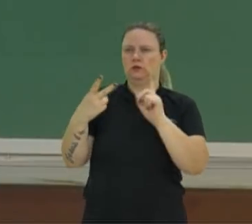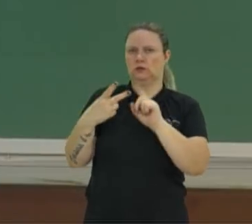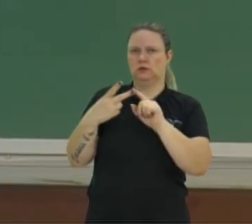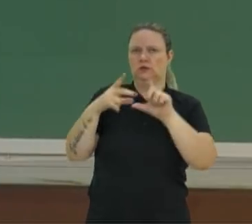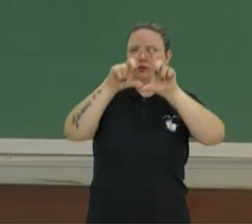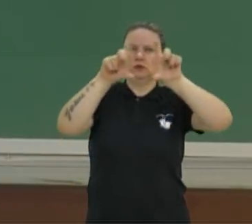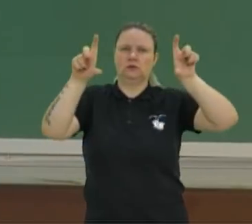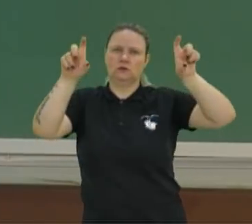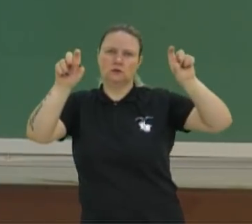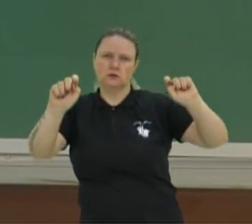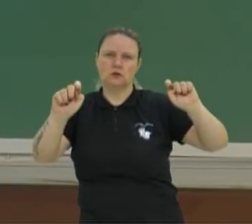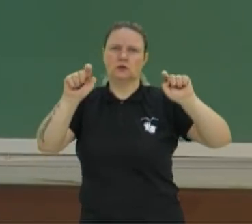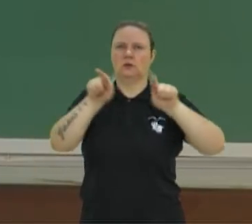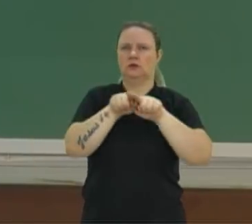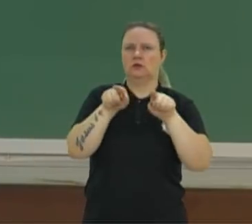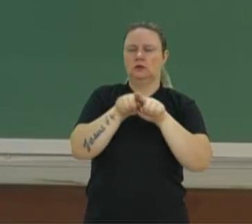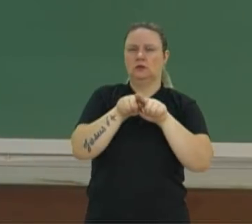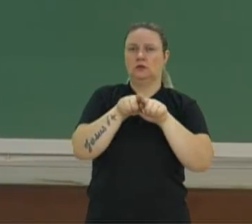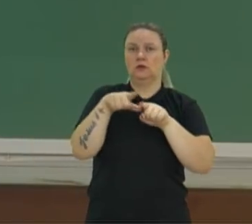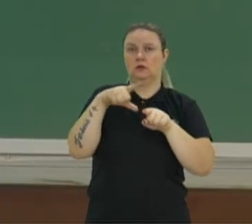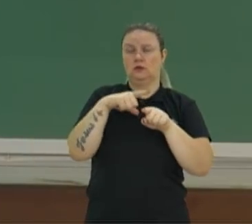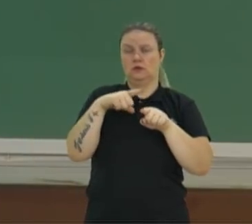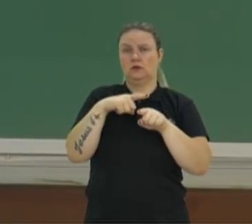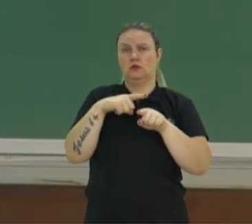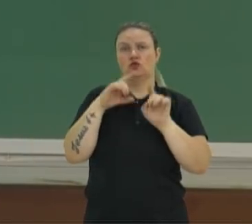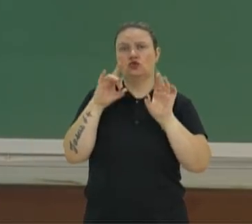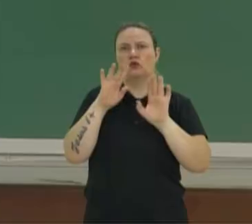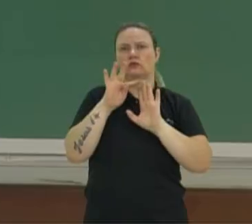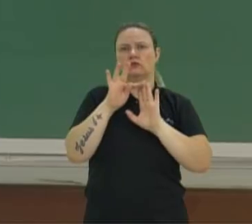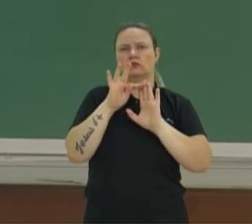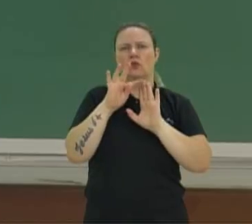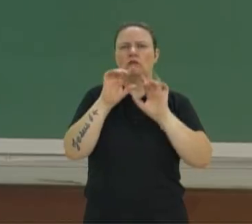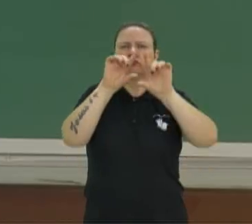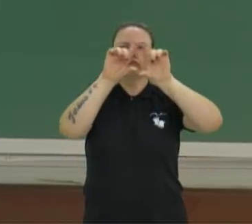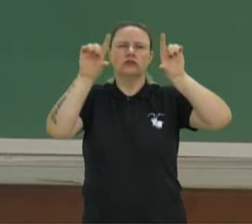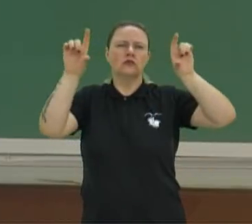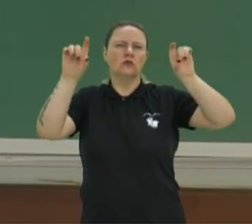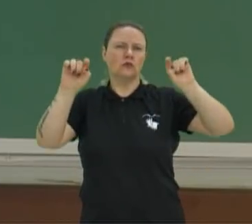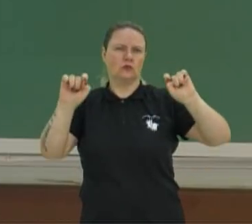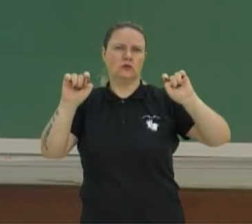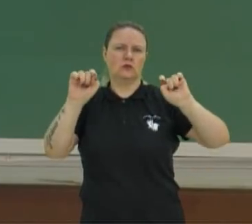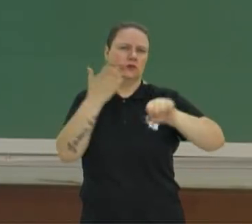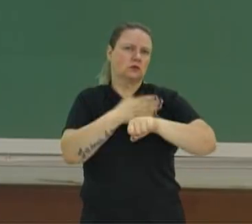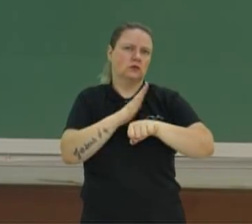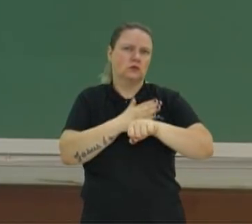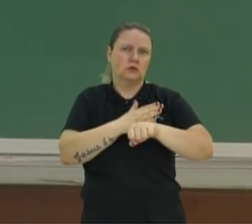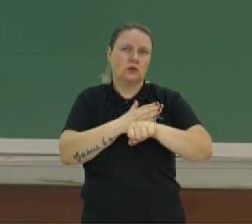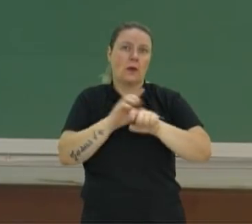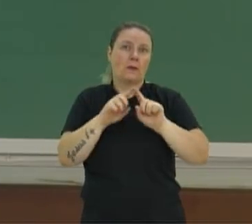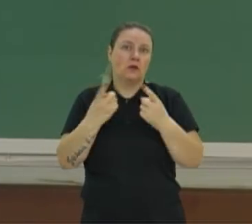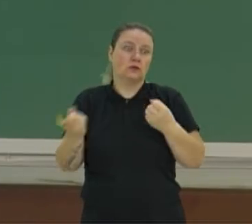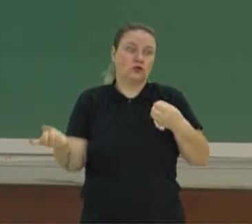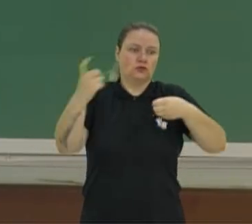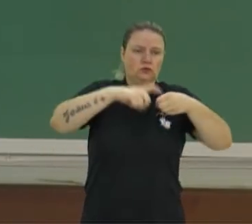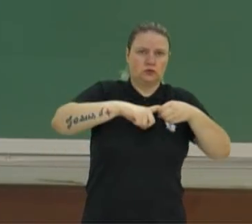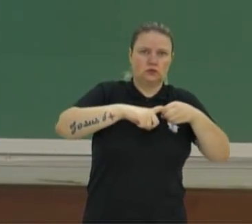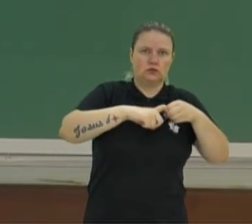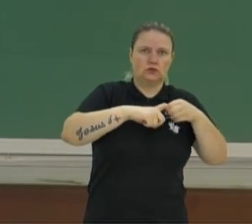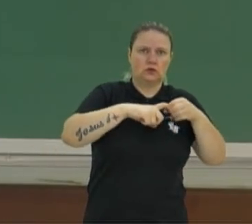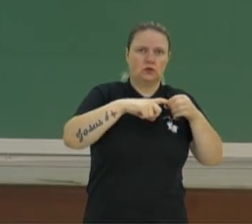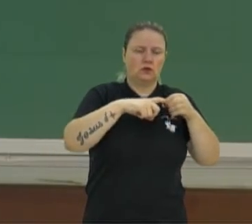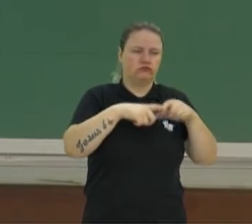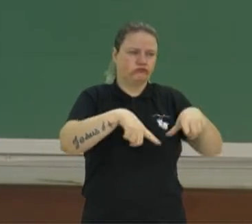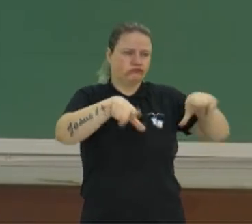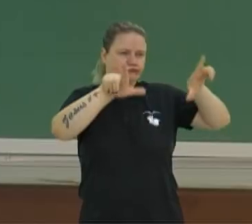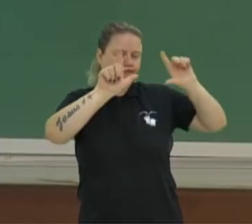a estrutura do guia. Nós temos aqui apenas um trecho para o exercício, mas se relembrarmos lá no guia, nós tínhamos